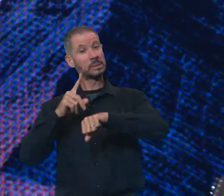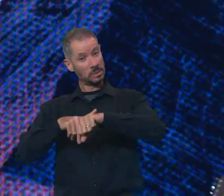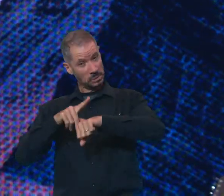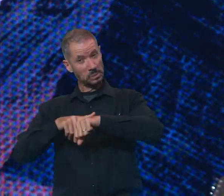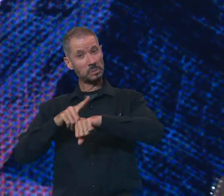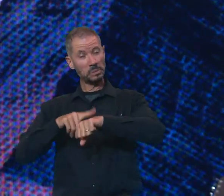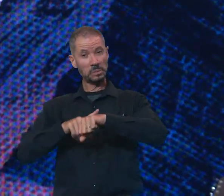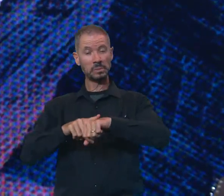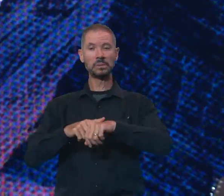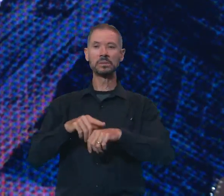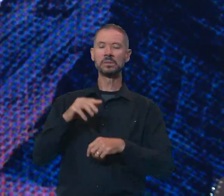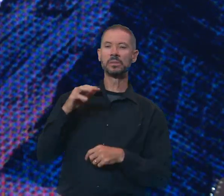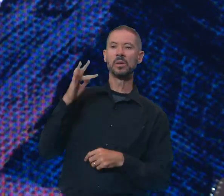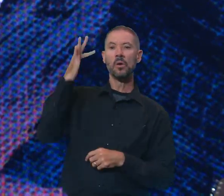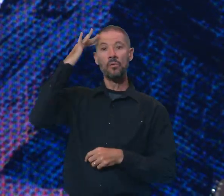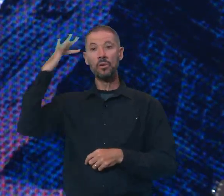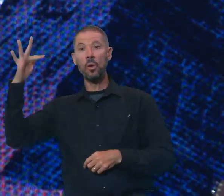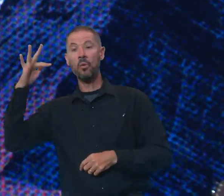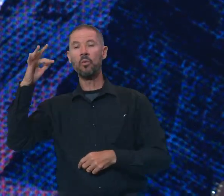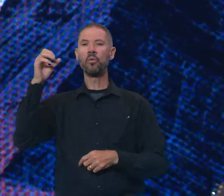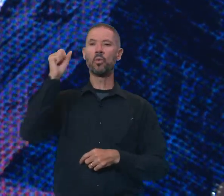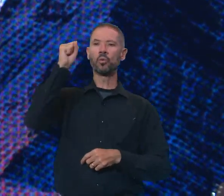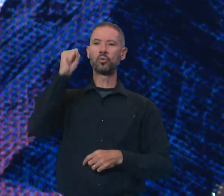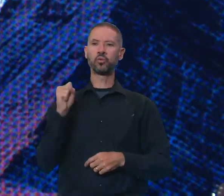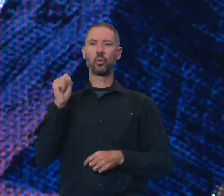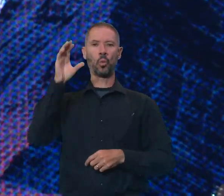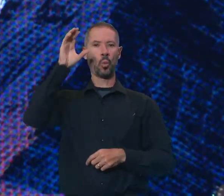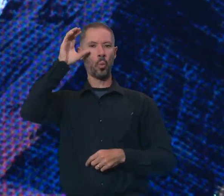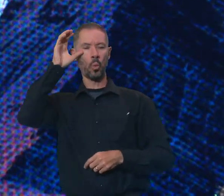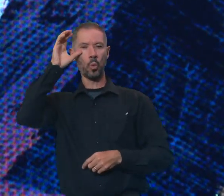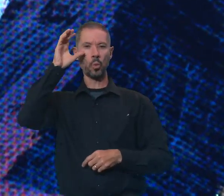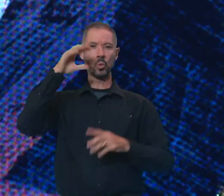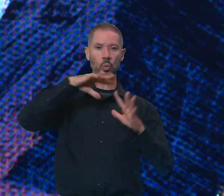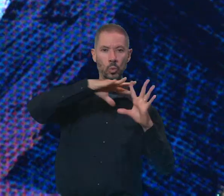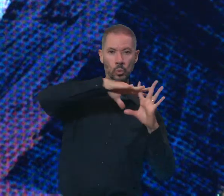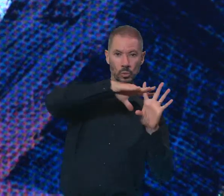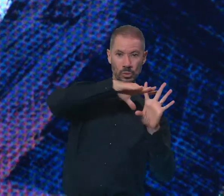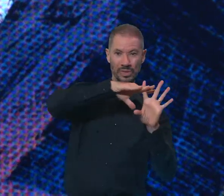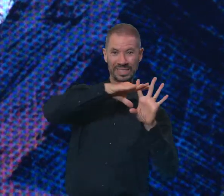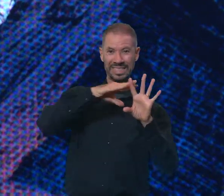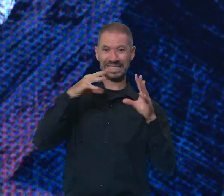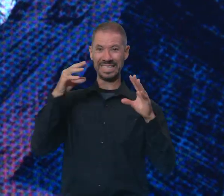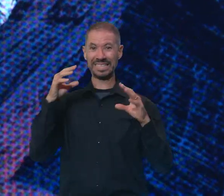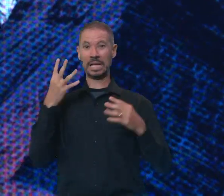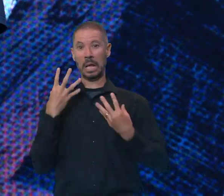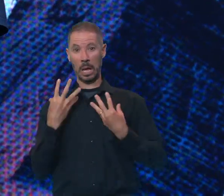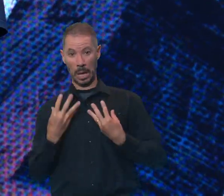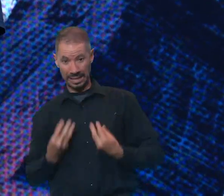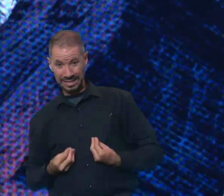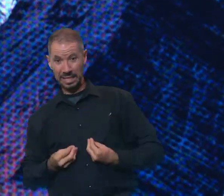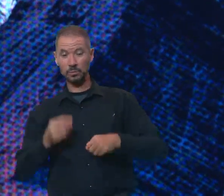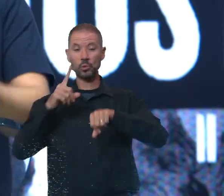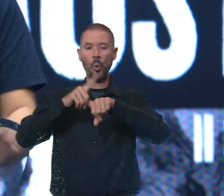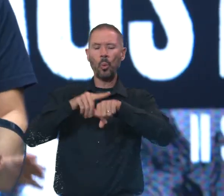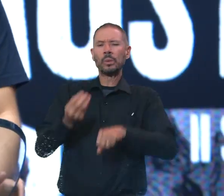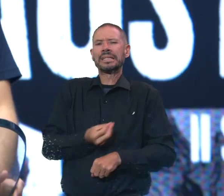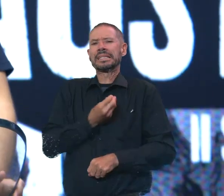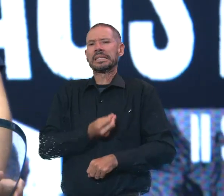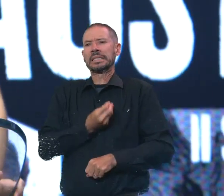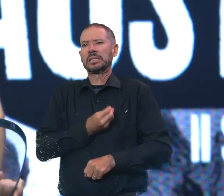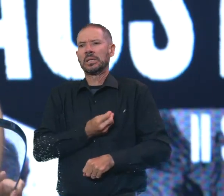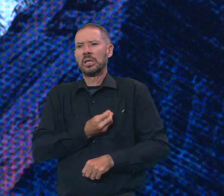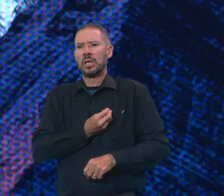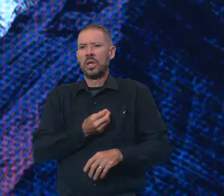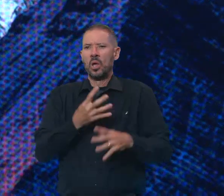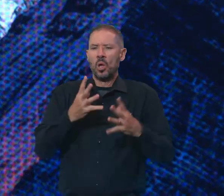Um filósofo sul-coreano, autor do livro Sociedade do Cansaço, vai dizer que nós estamos vivendo um tempo de uma epidemia